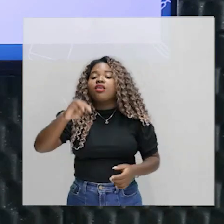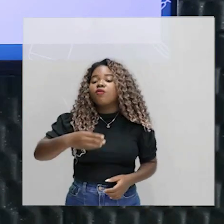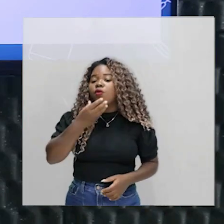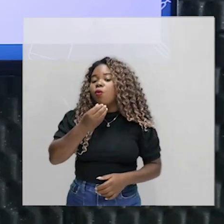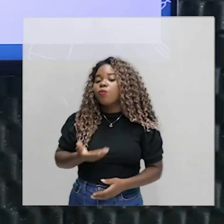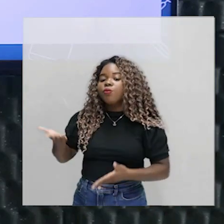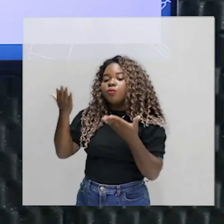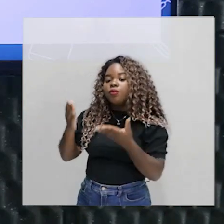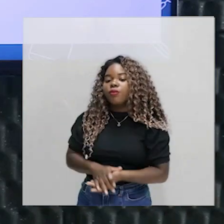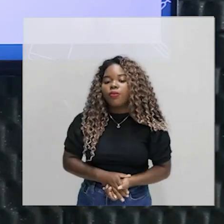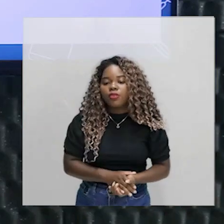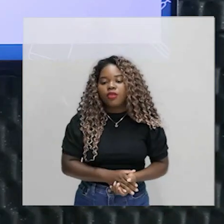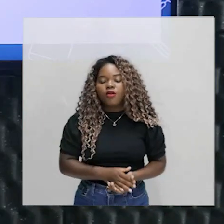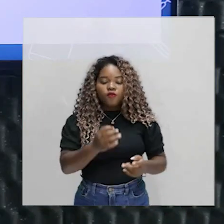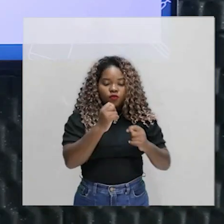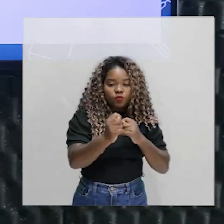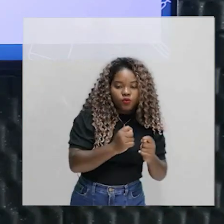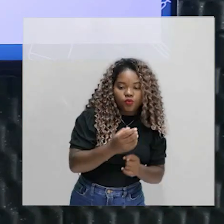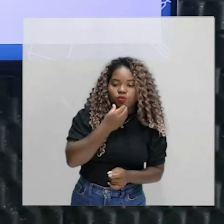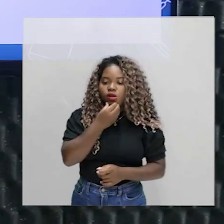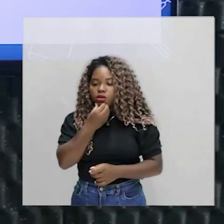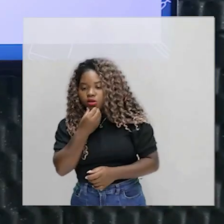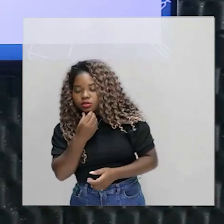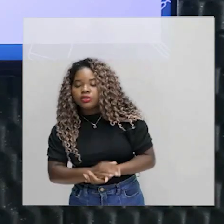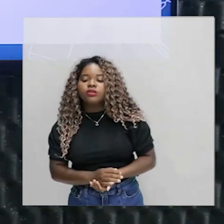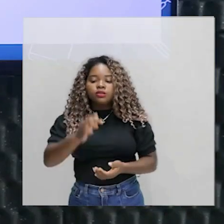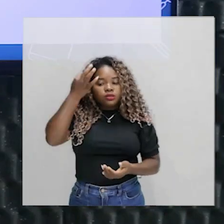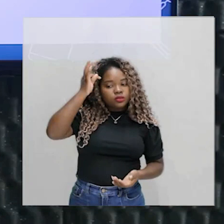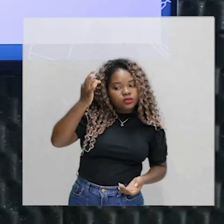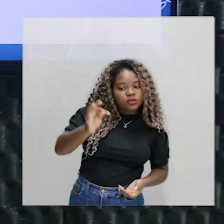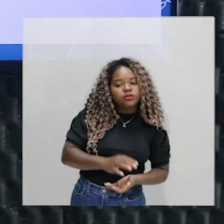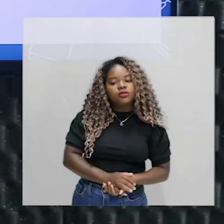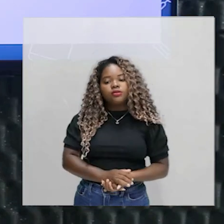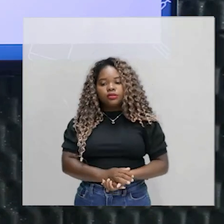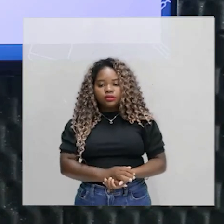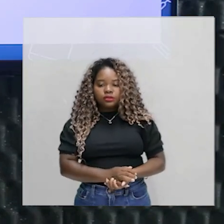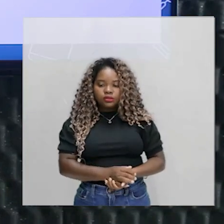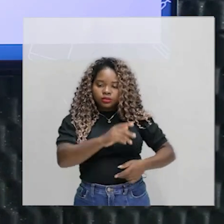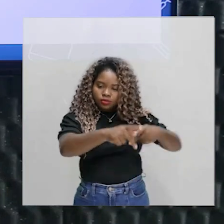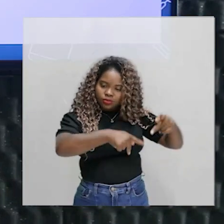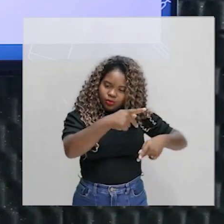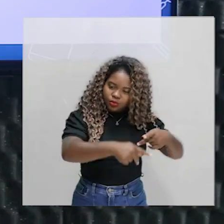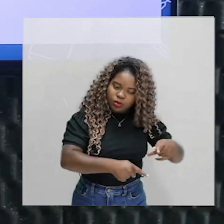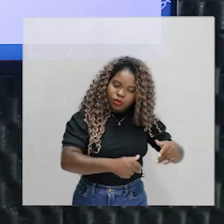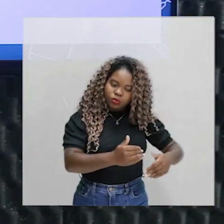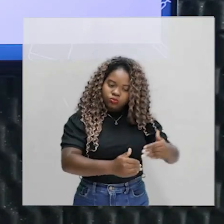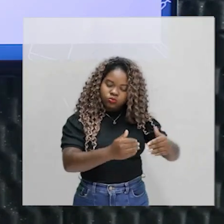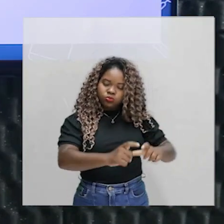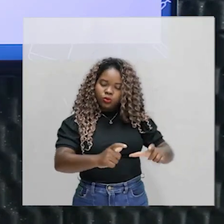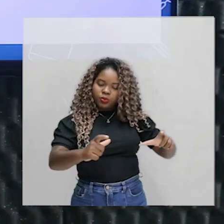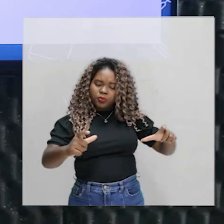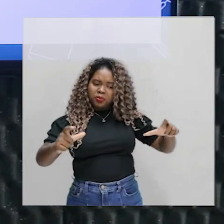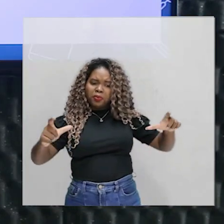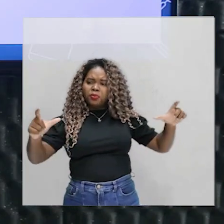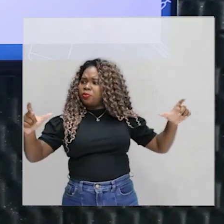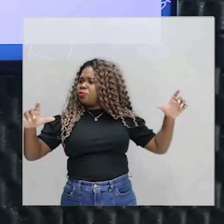ele foi em economista em inglês que elaborou uma teoria que afirmava que a população iria crescer tanto que